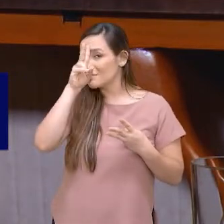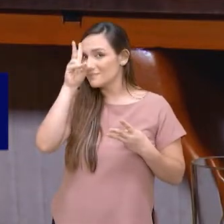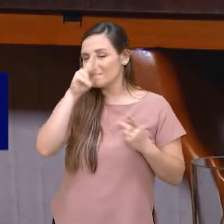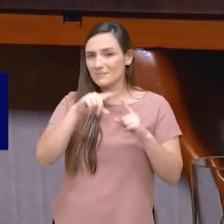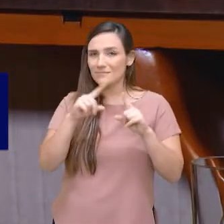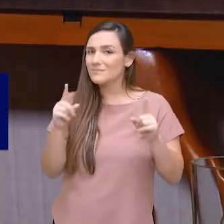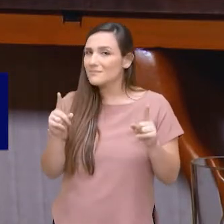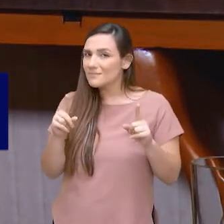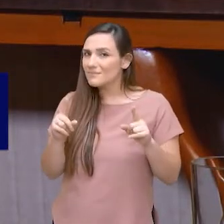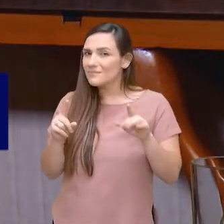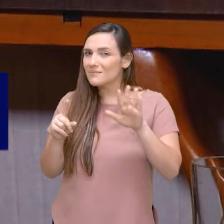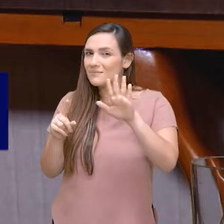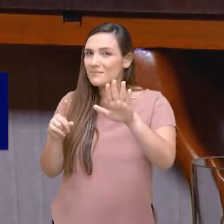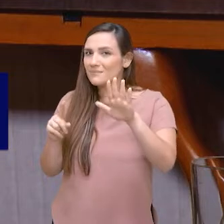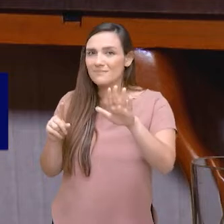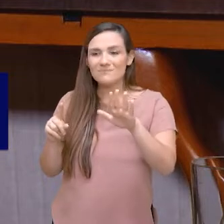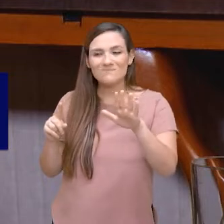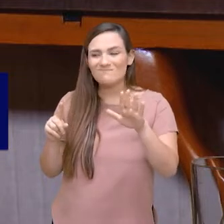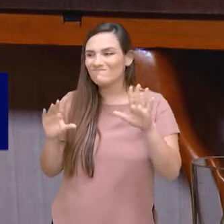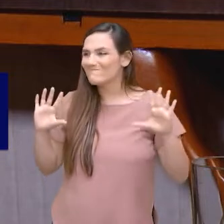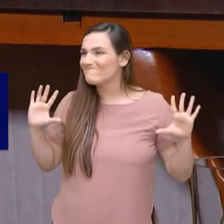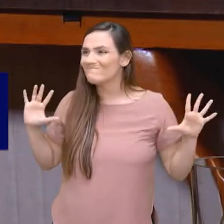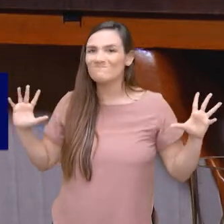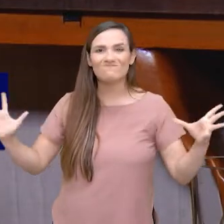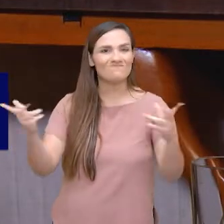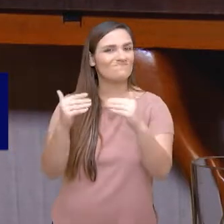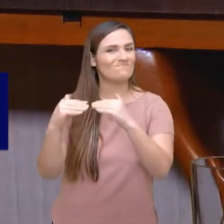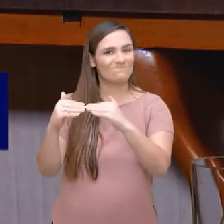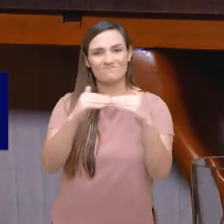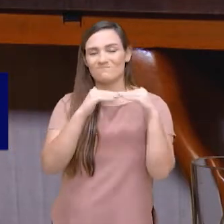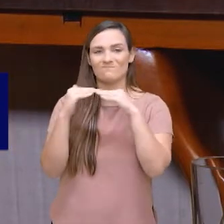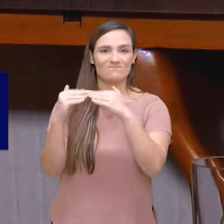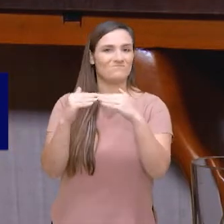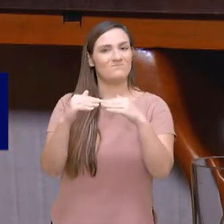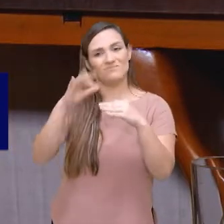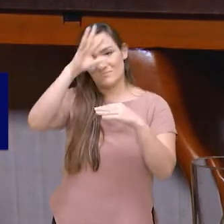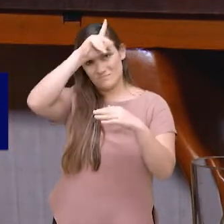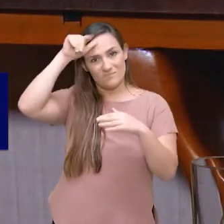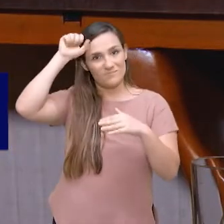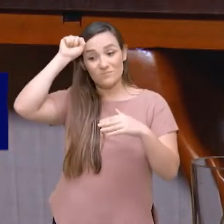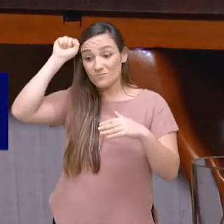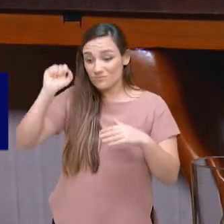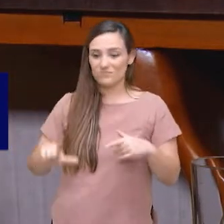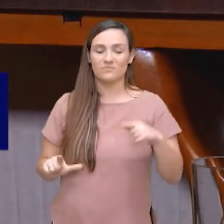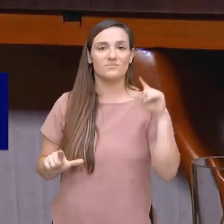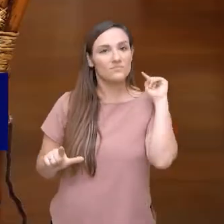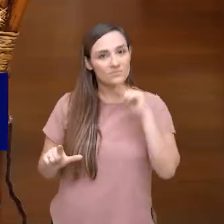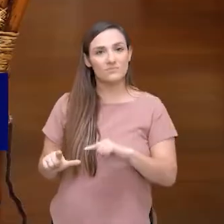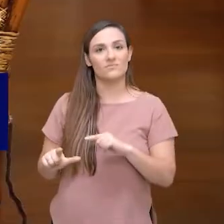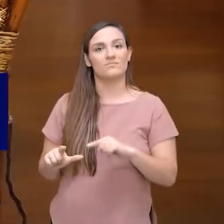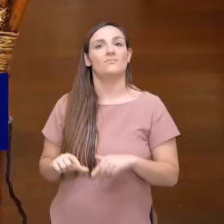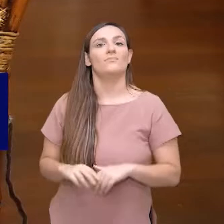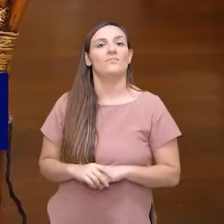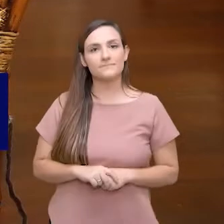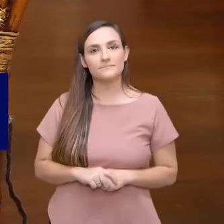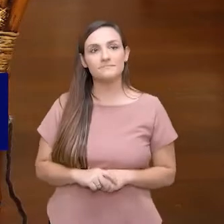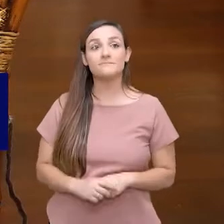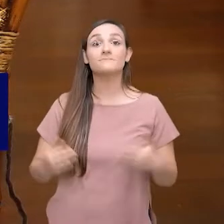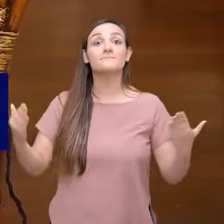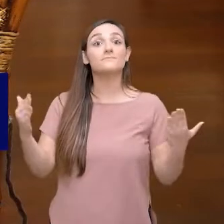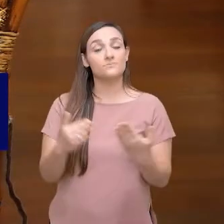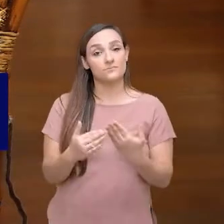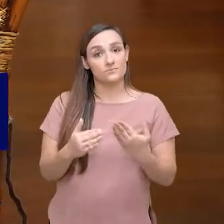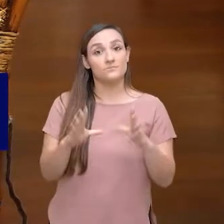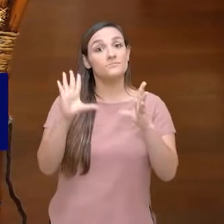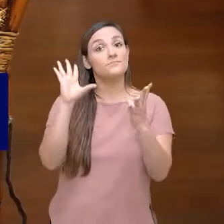lembrados. Mas houve uma unanimidade em torno do nome de Mato Grosso do Sul. A gente aí finalizando,